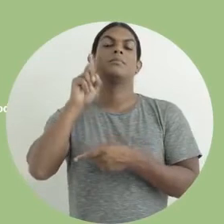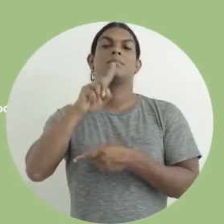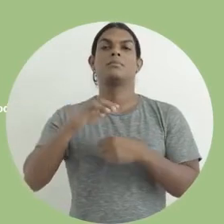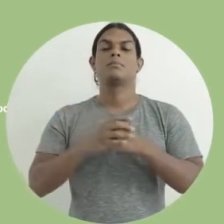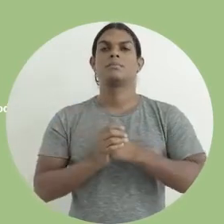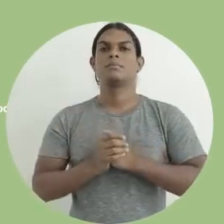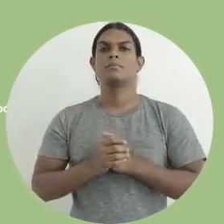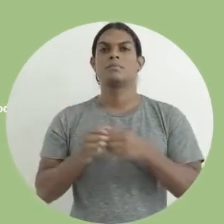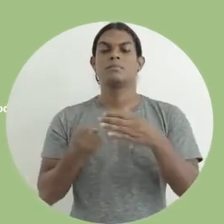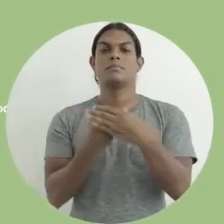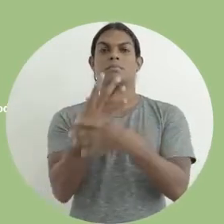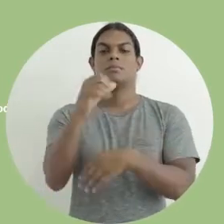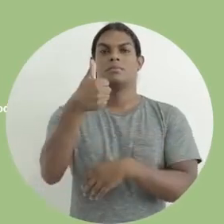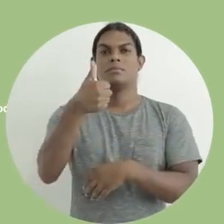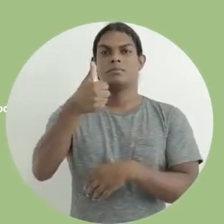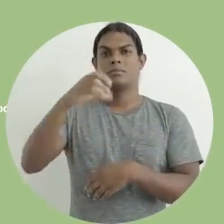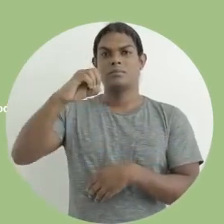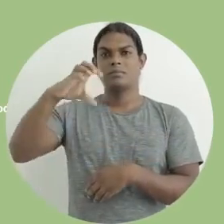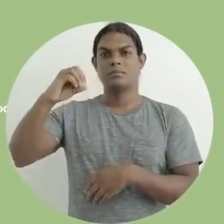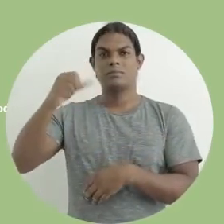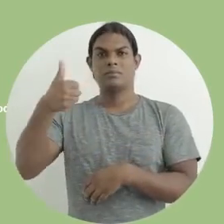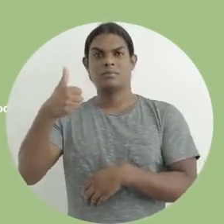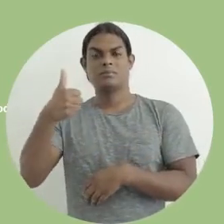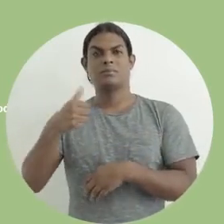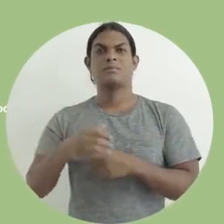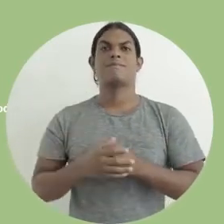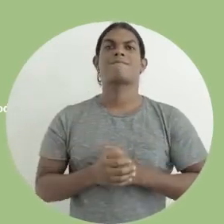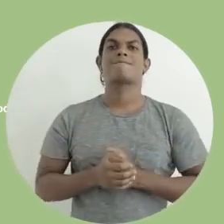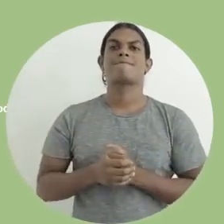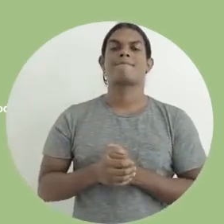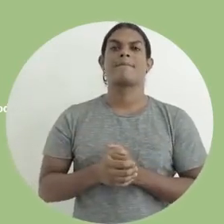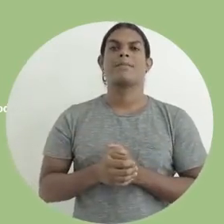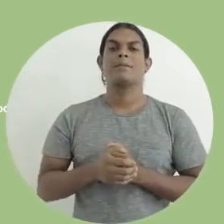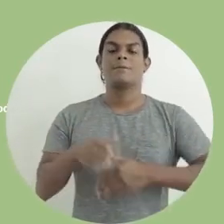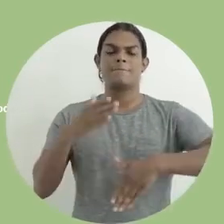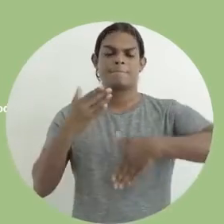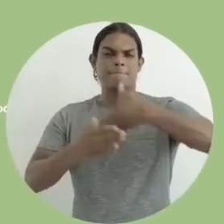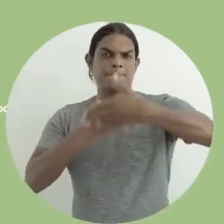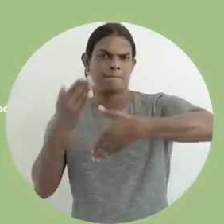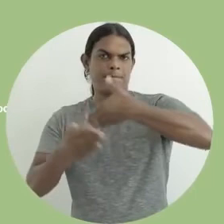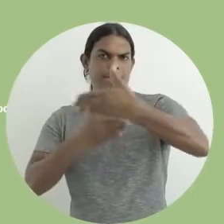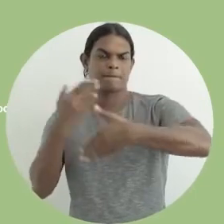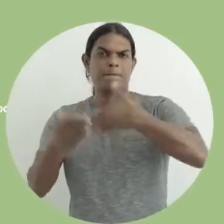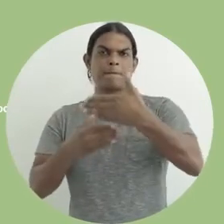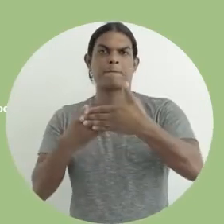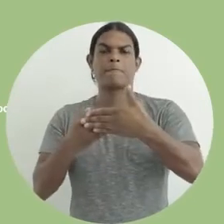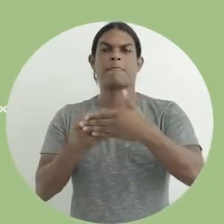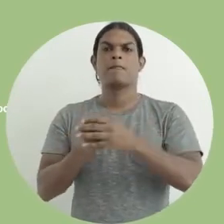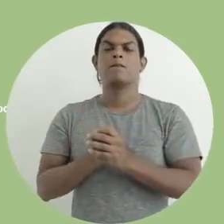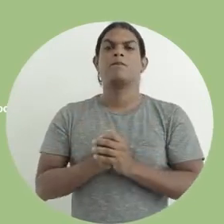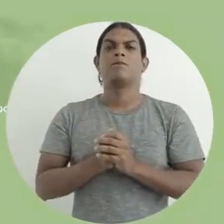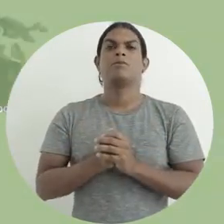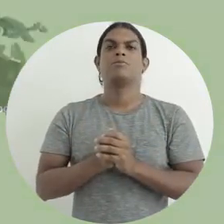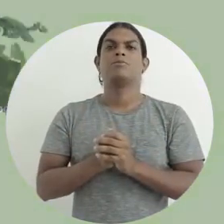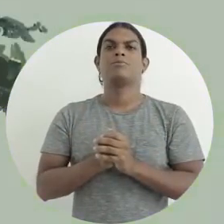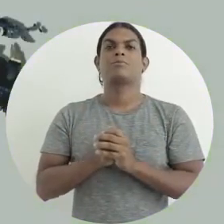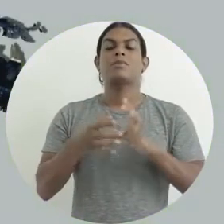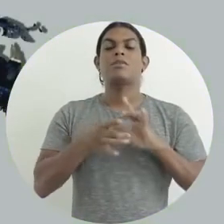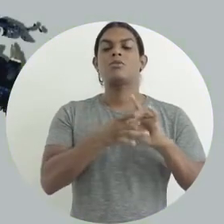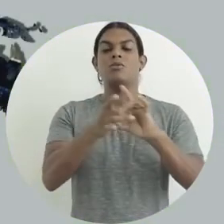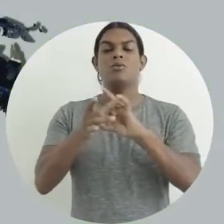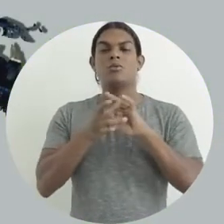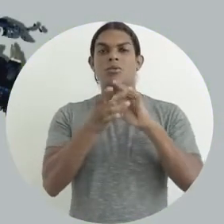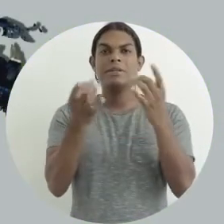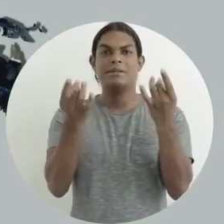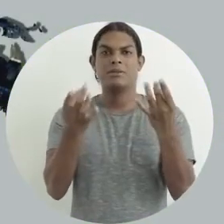é considerado bastante desigual devido à disparidade entre a economia dos Estados Unidos e do México. A NAFTA é um tratado sobre